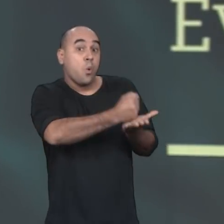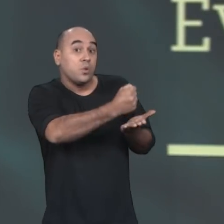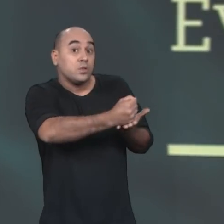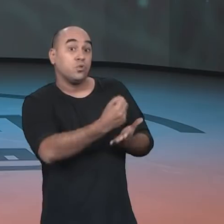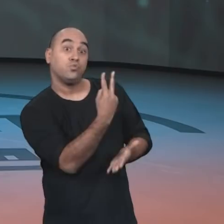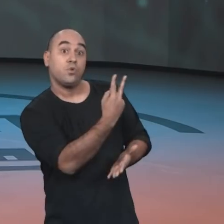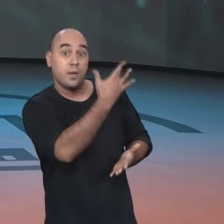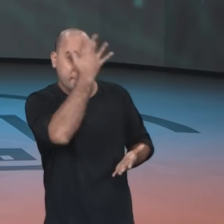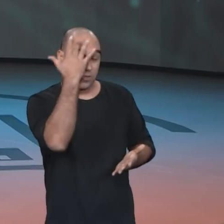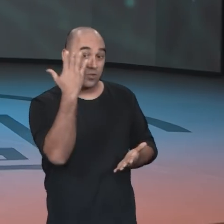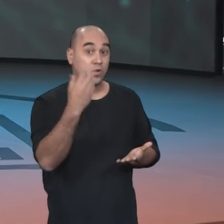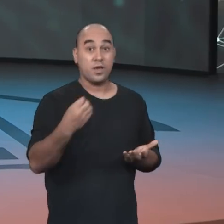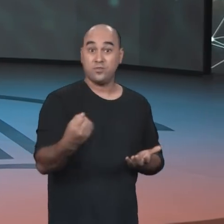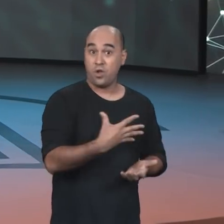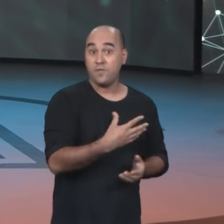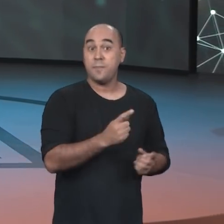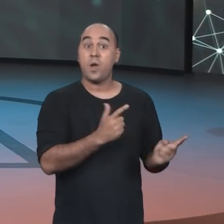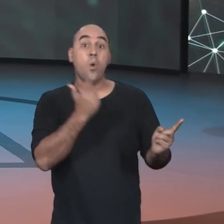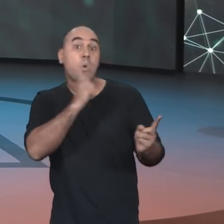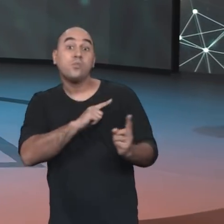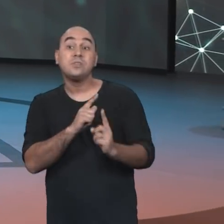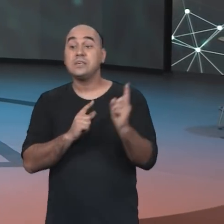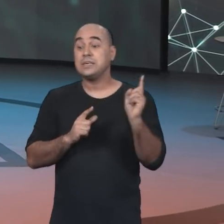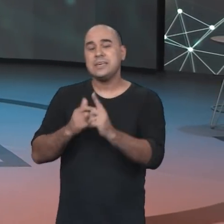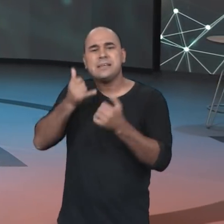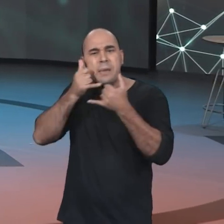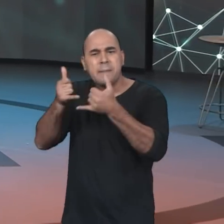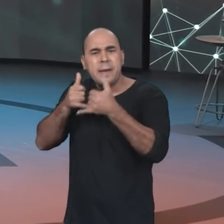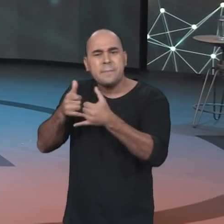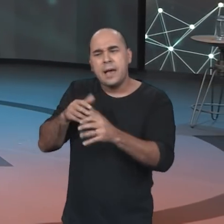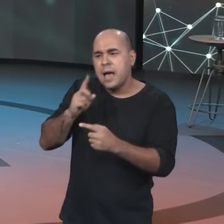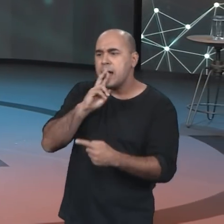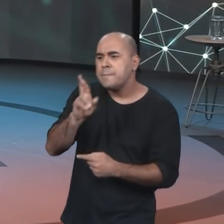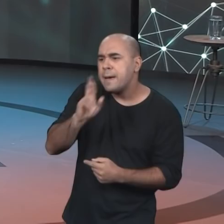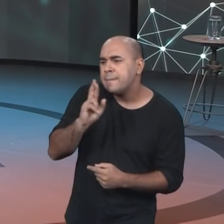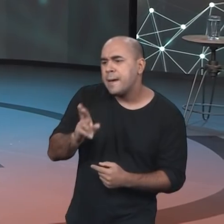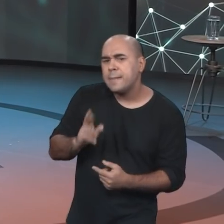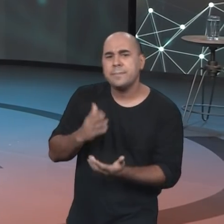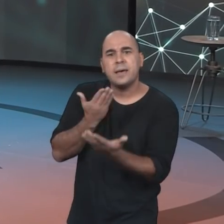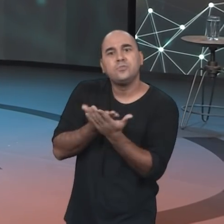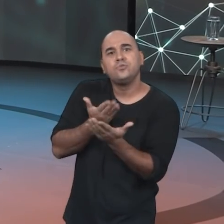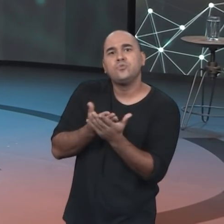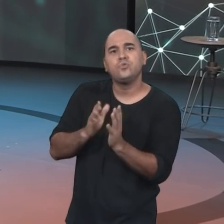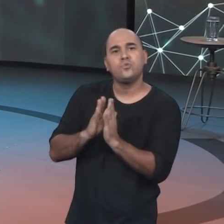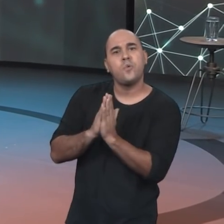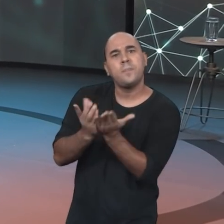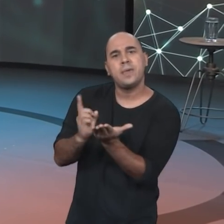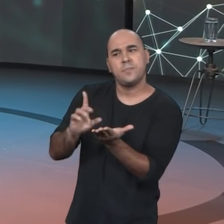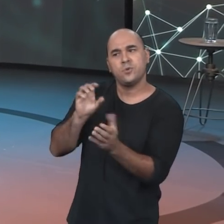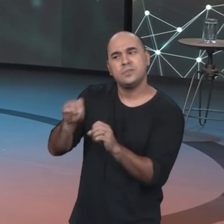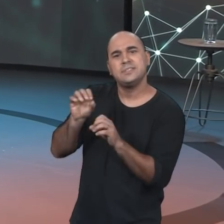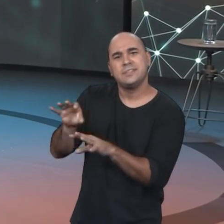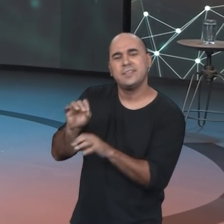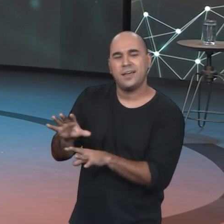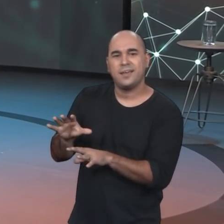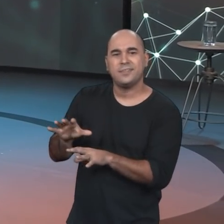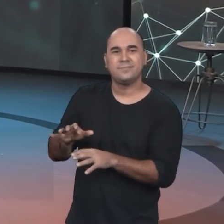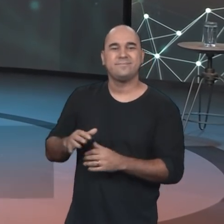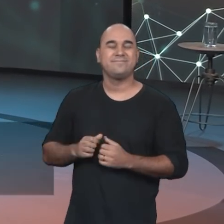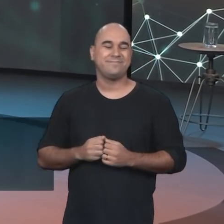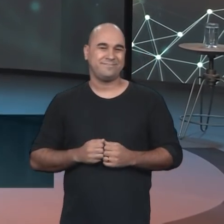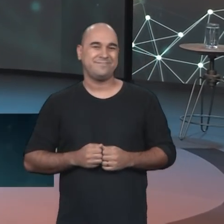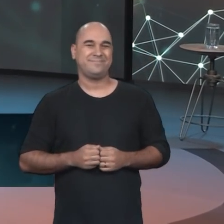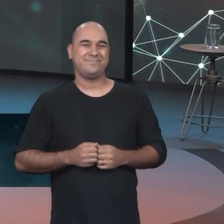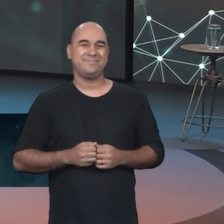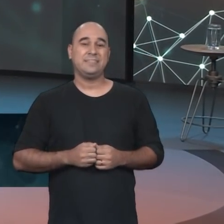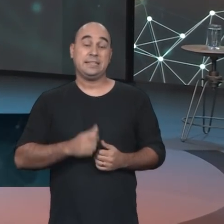bíblico. Olha, esse tipo de problema eu acho que eu não ficarei mal em causar aqui, porque na verdade não sou eu. É o Espírito Santo que está tocando